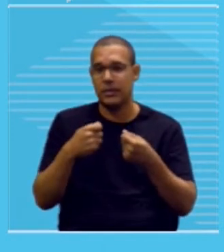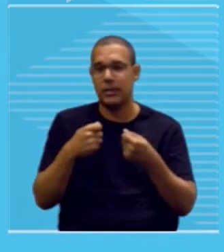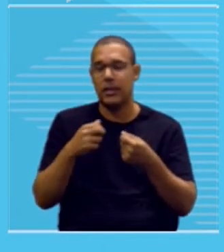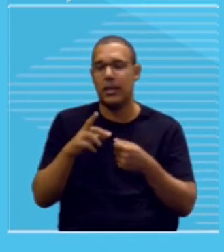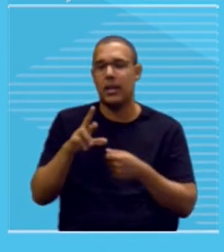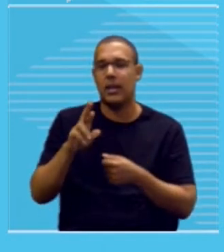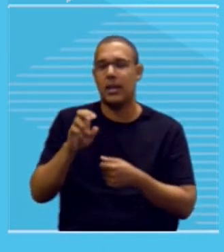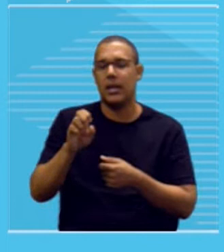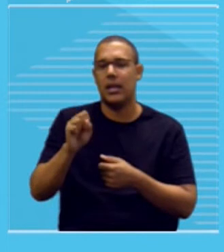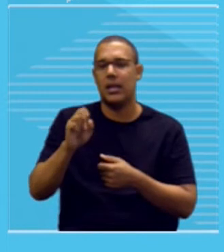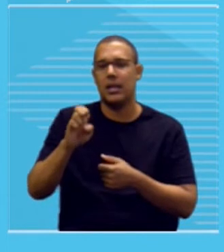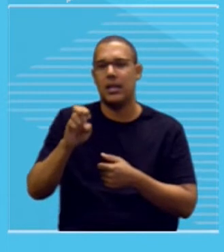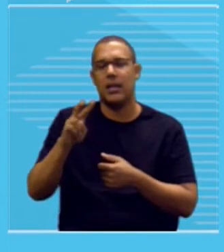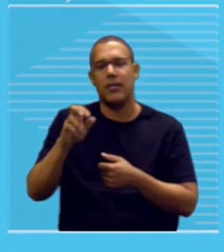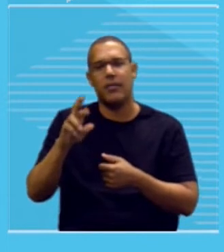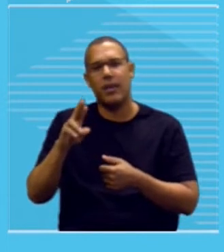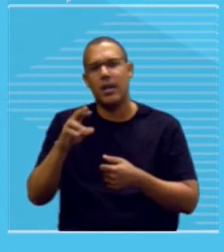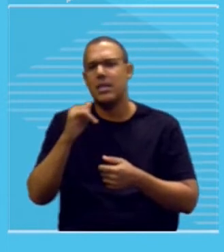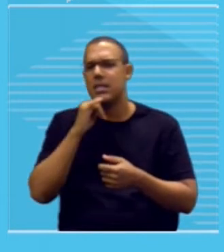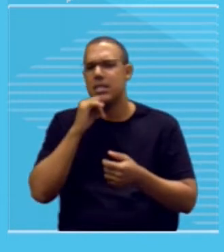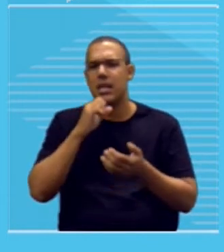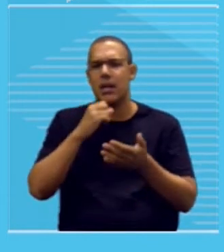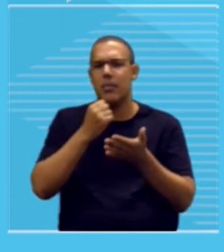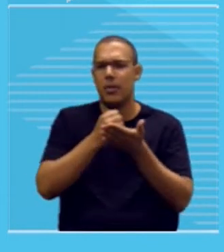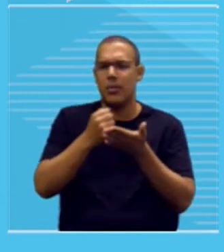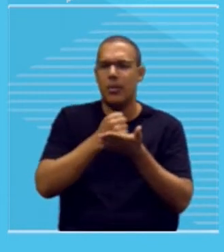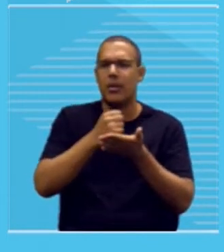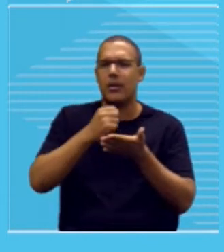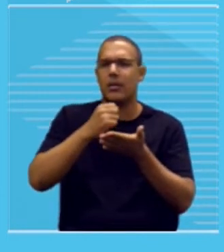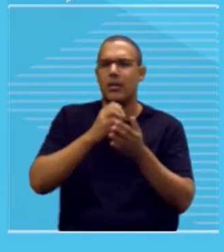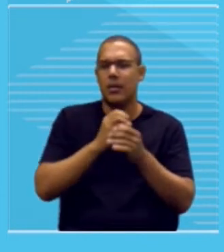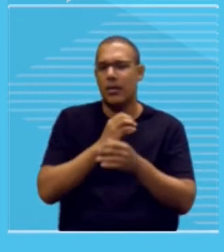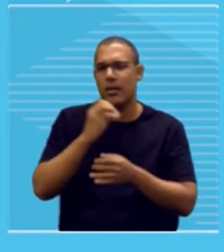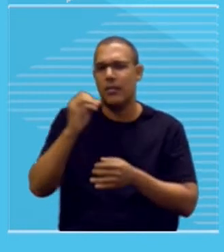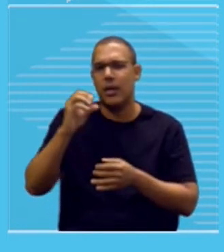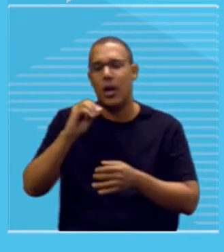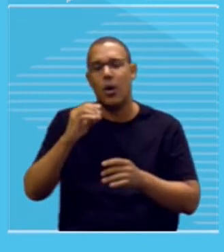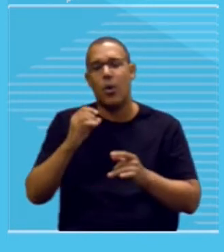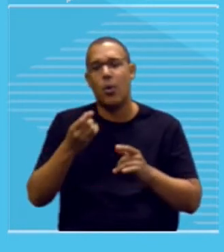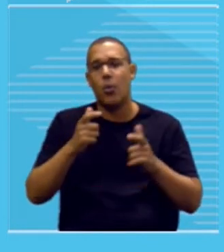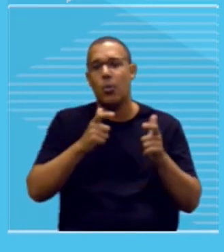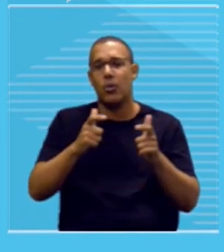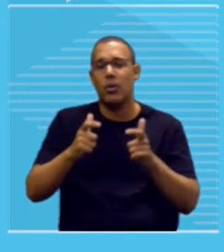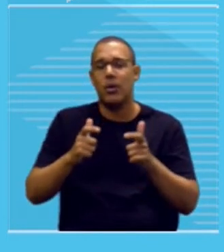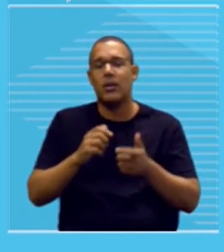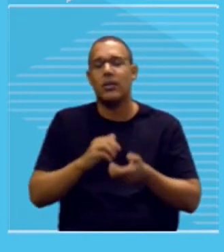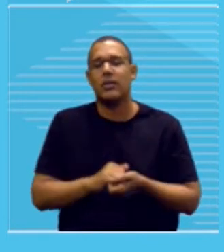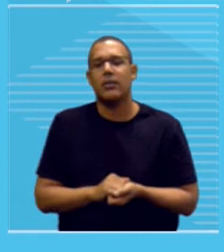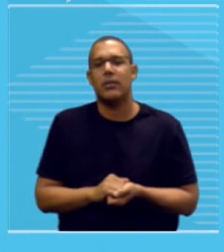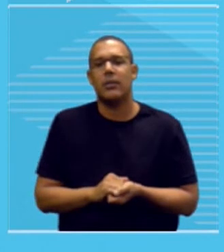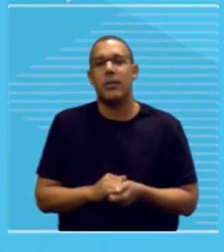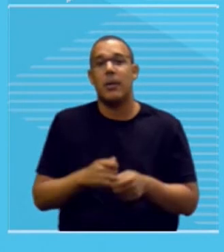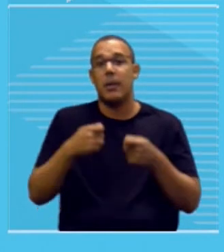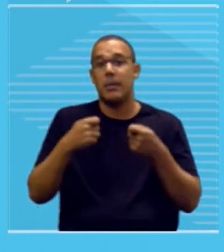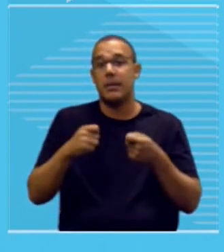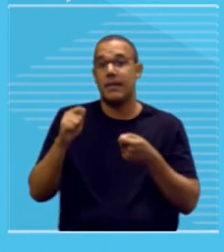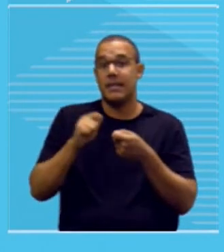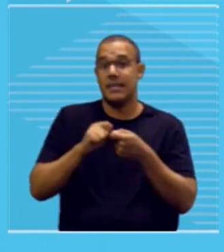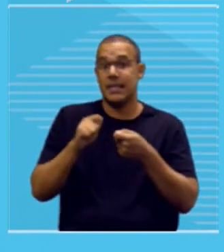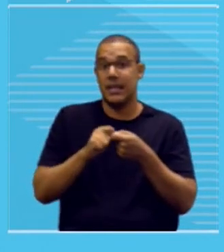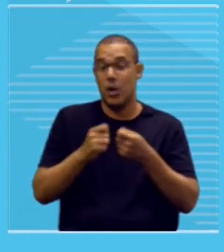a passagem de avião é para reservar O hotel é para reservar reserve agora faça a sua reserva